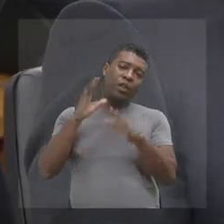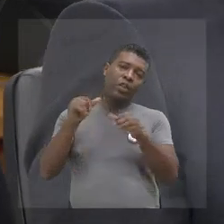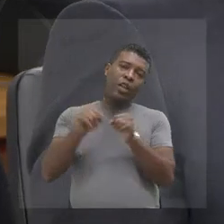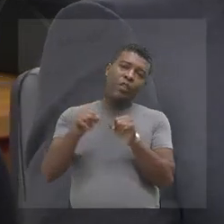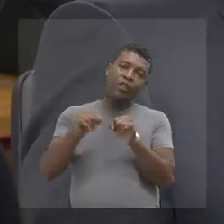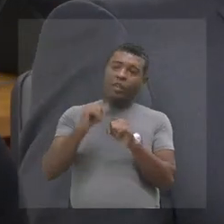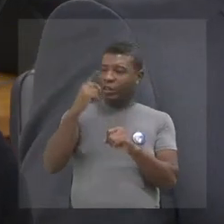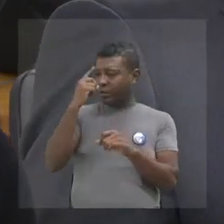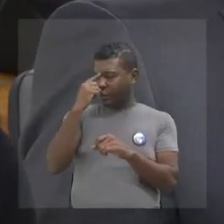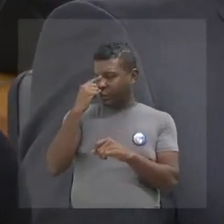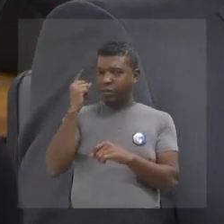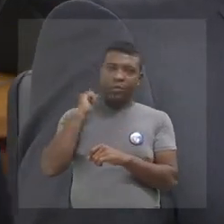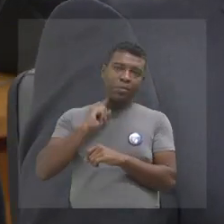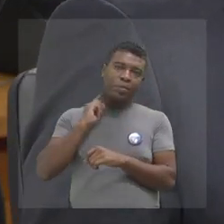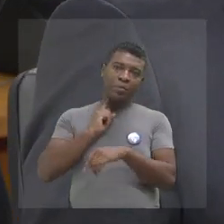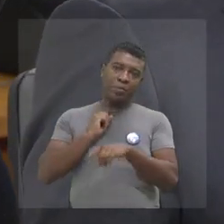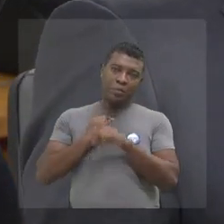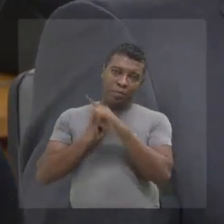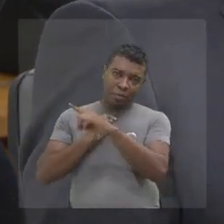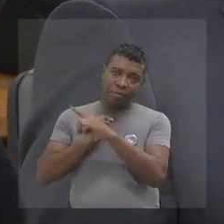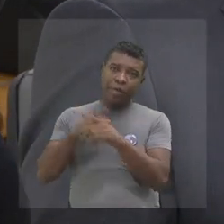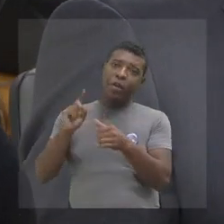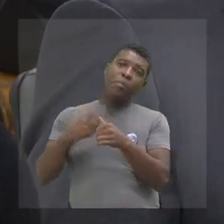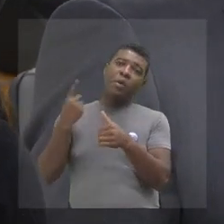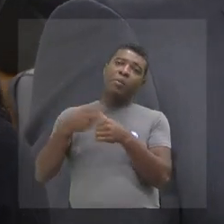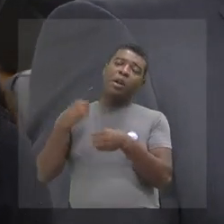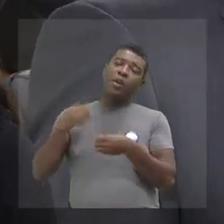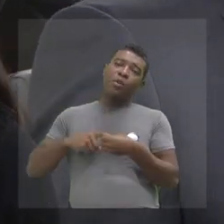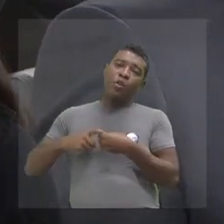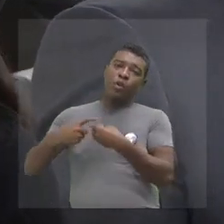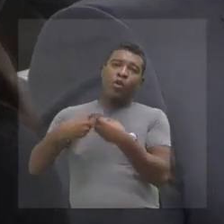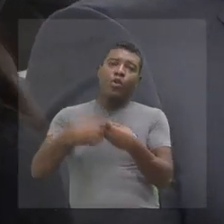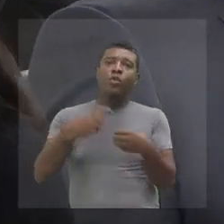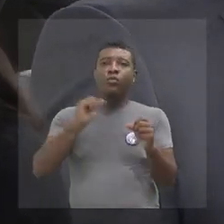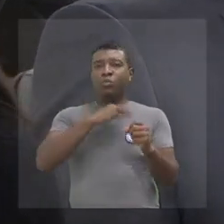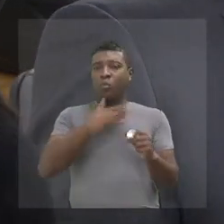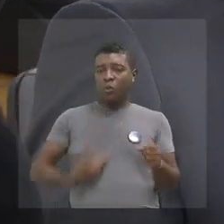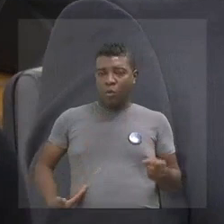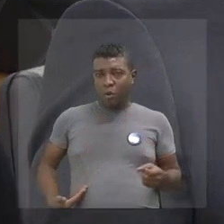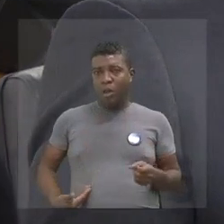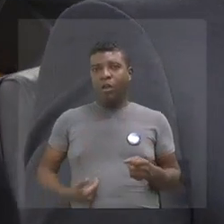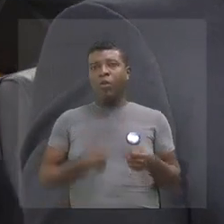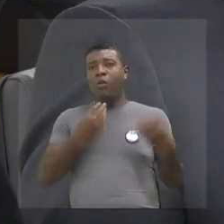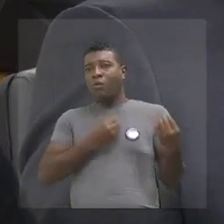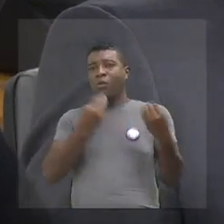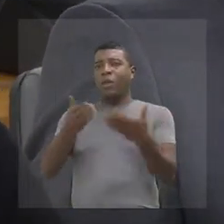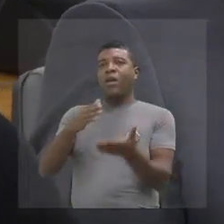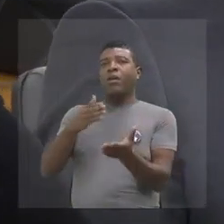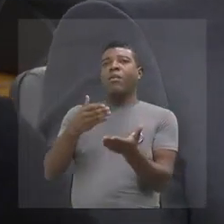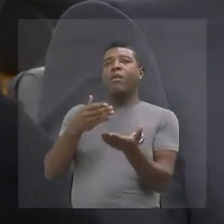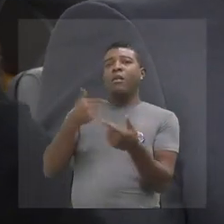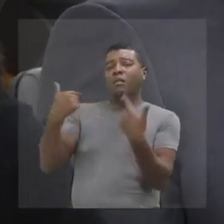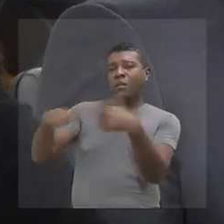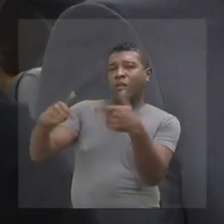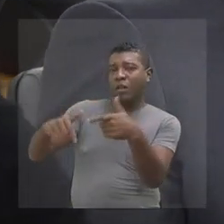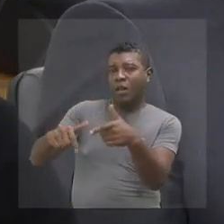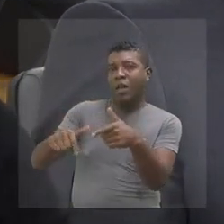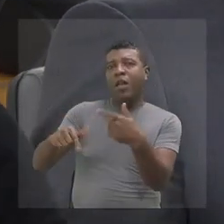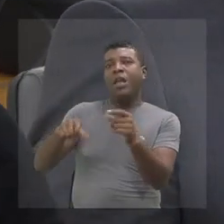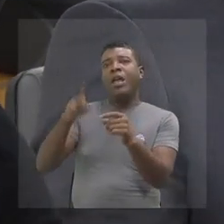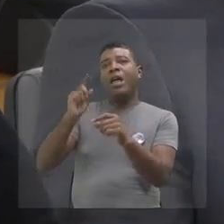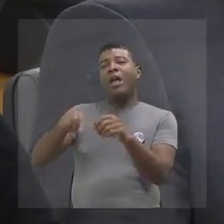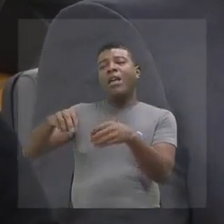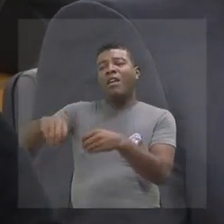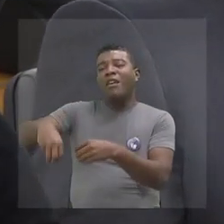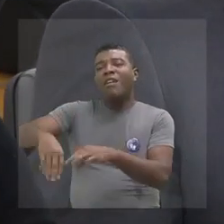Mineiro foi o primeiro consórcio público a conceder a prestação de serviço e disposição final de resíduos